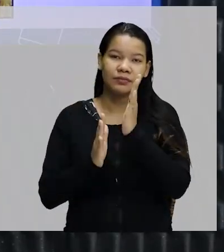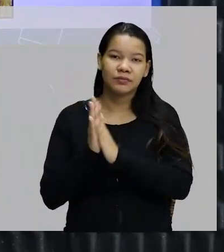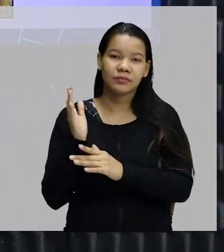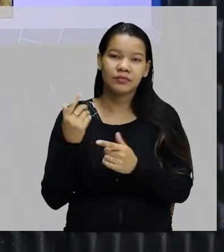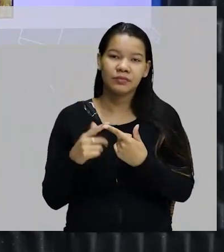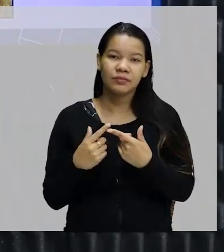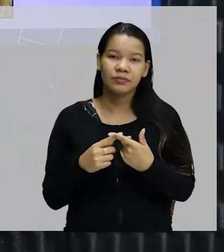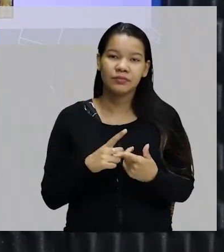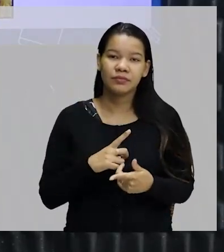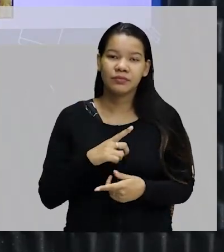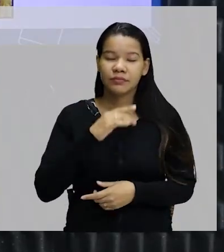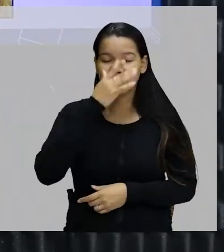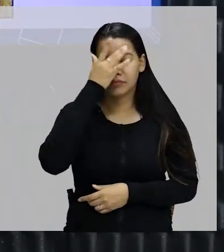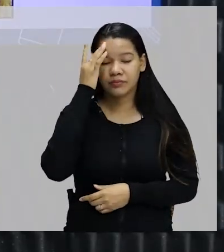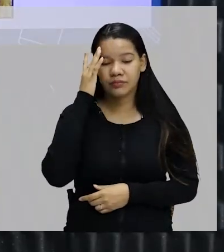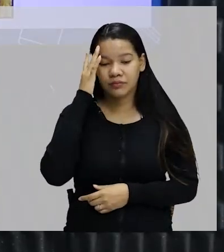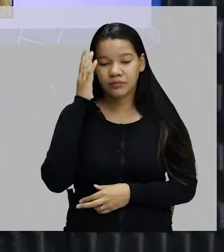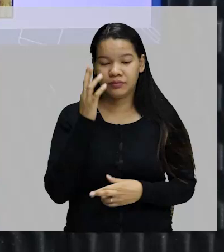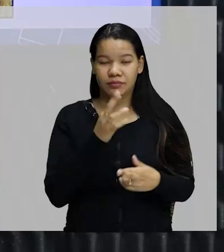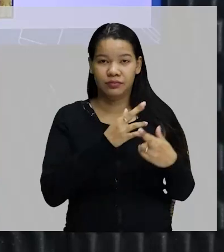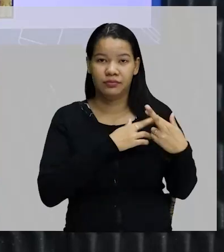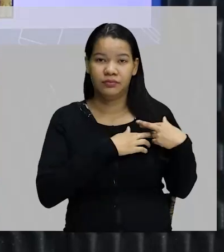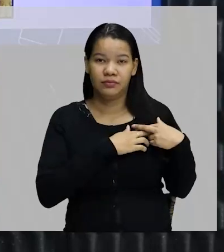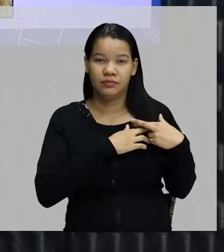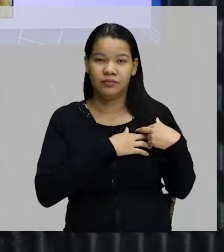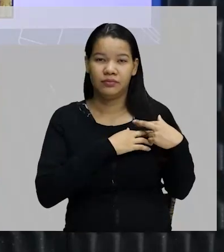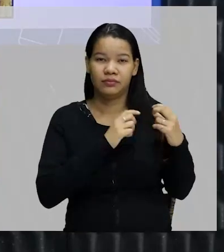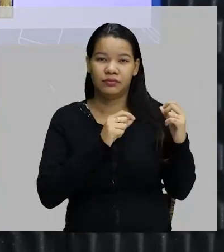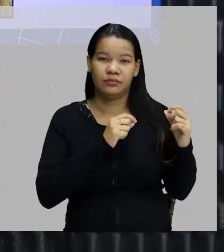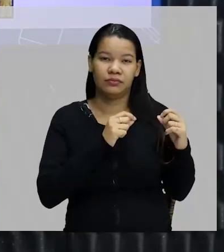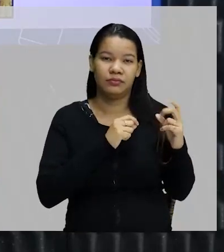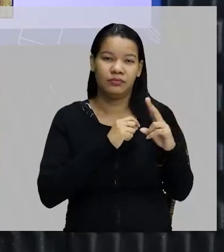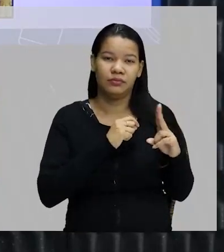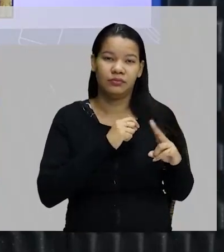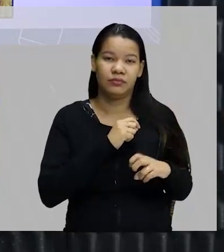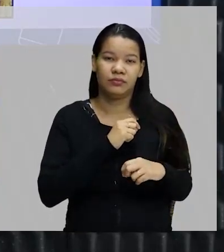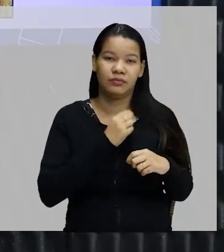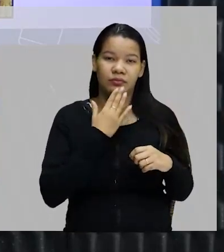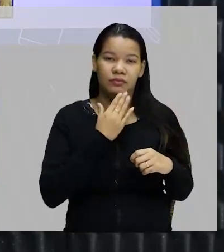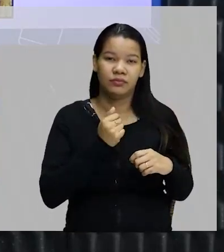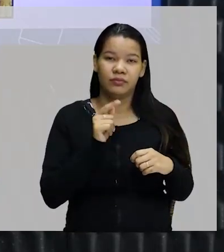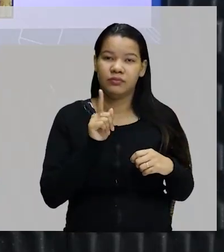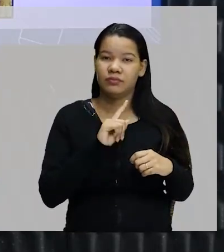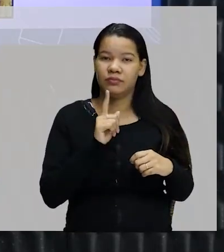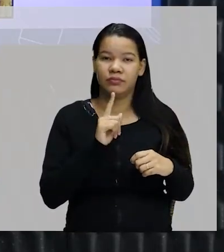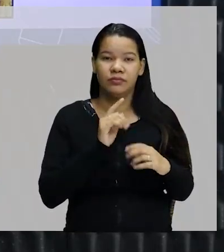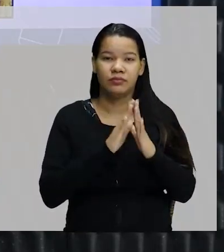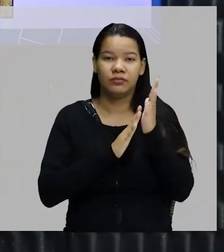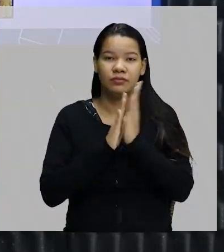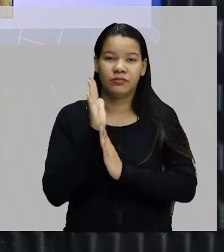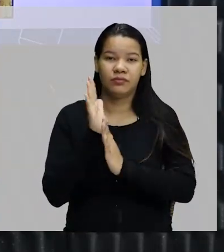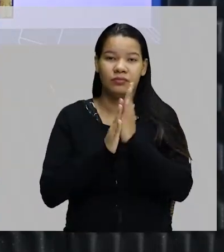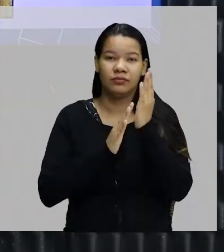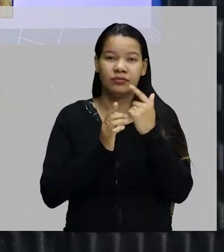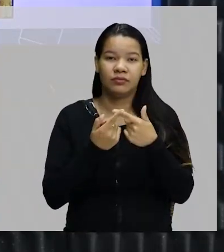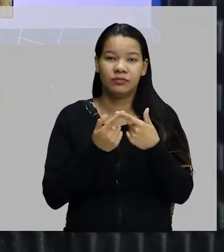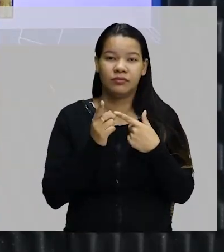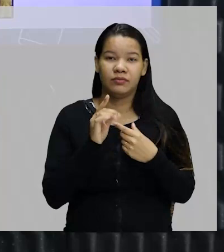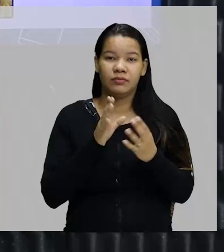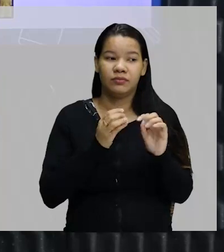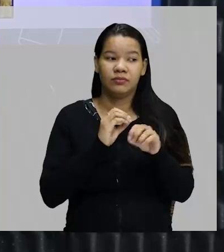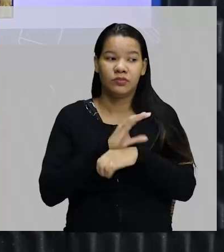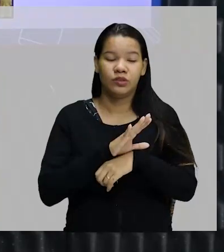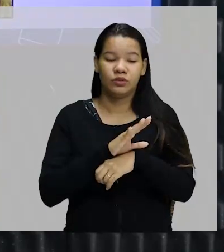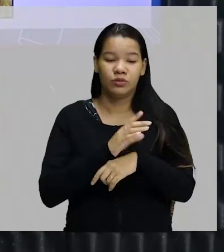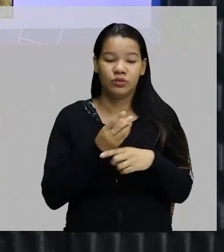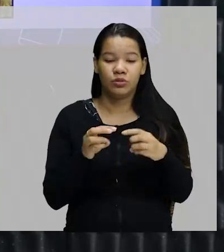pessoas responsáveis pelo boi, que hora ou outra passam ali e pedem para você não tocar mais a matraca, porque você está fora do ritmo e